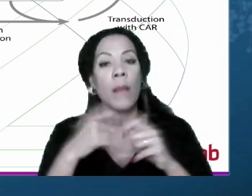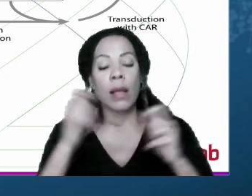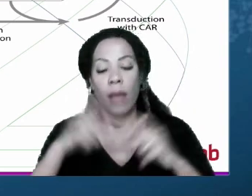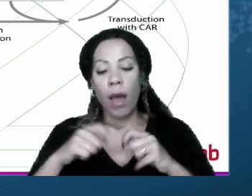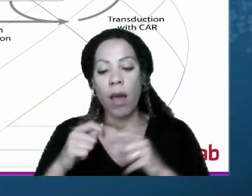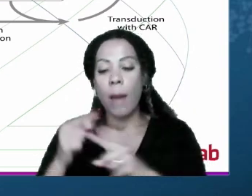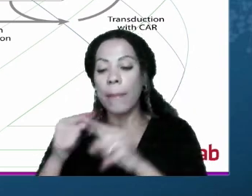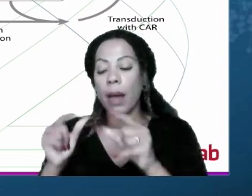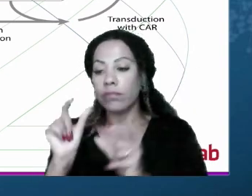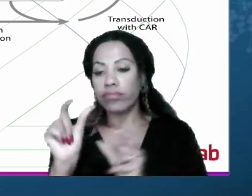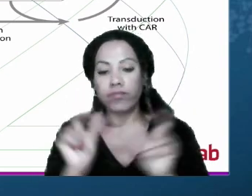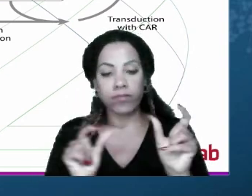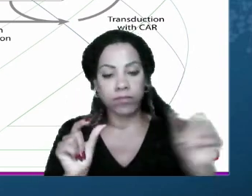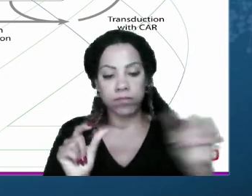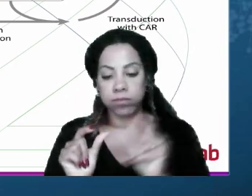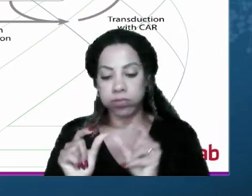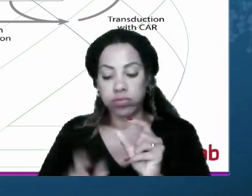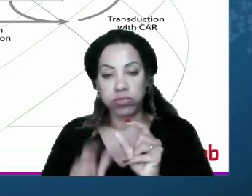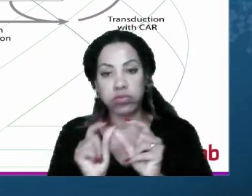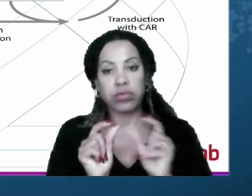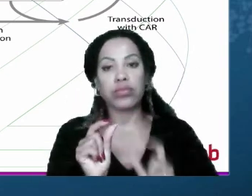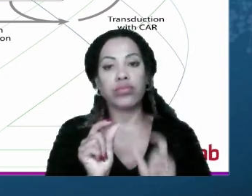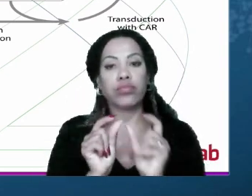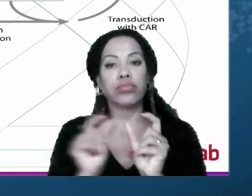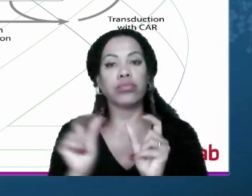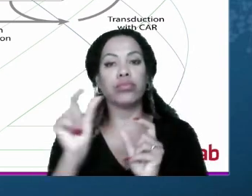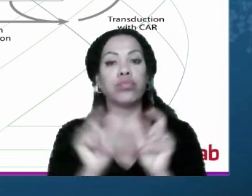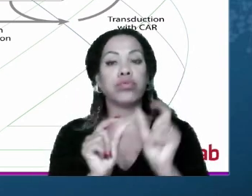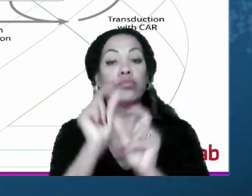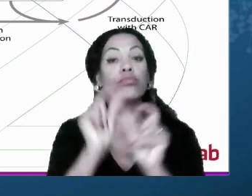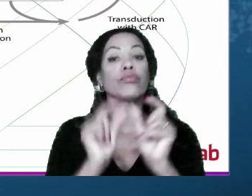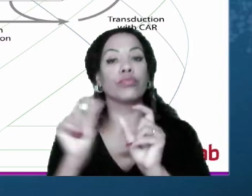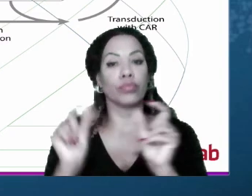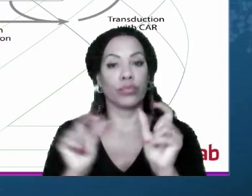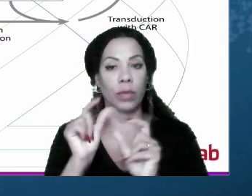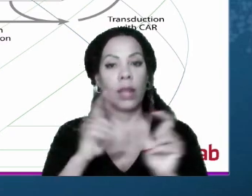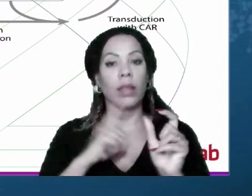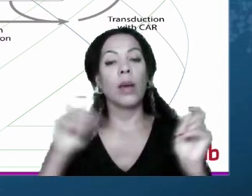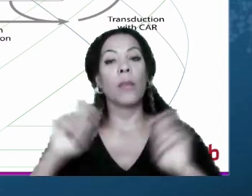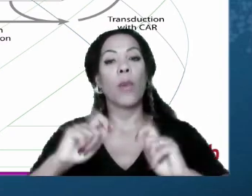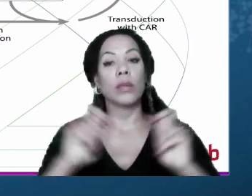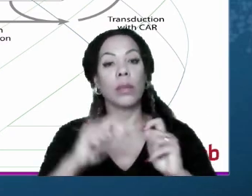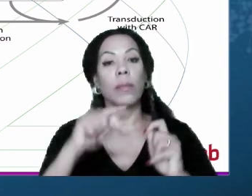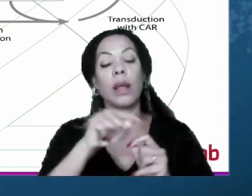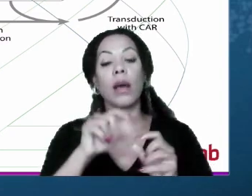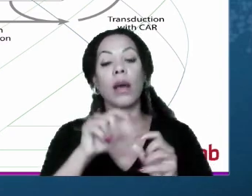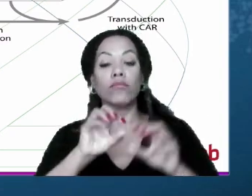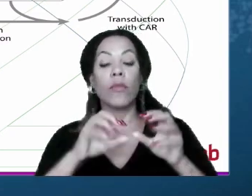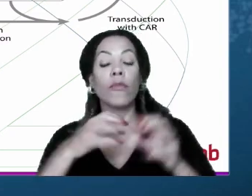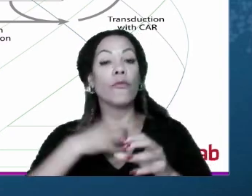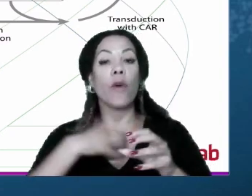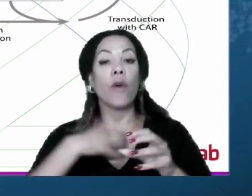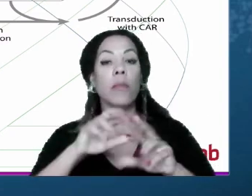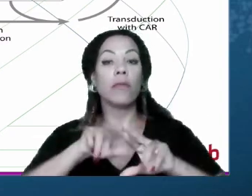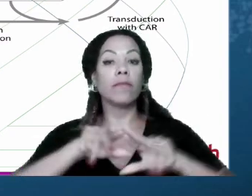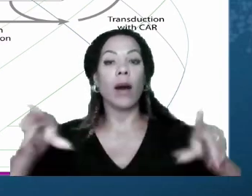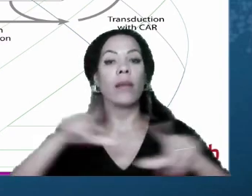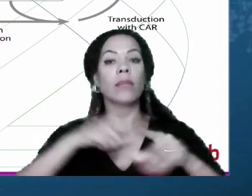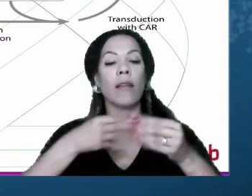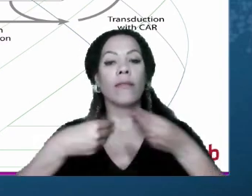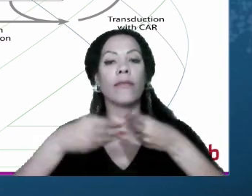partes. Então, você tem essa possibilidade de montar as células de várias formas e te dá liberdade